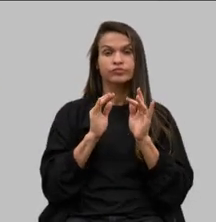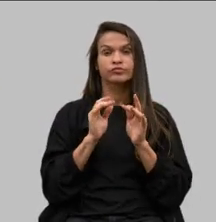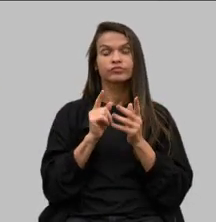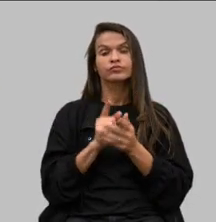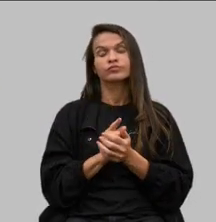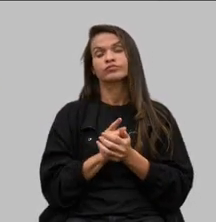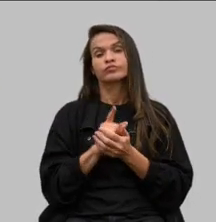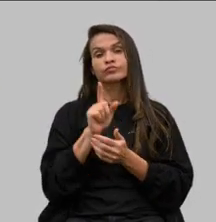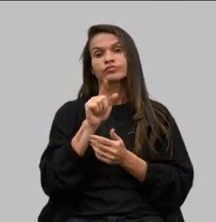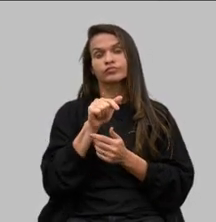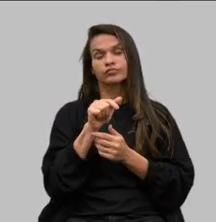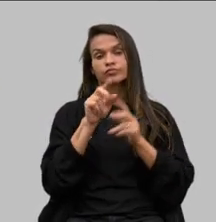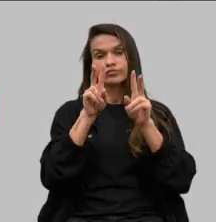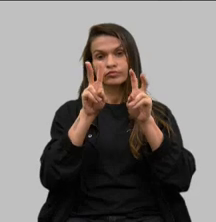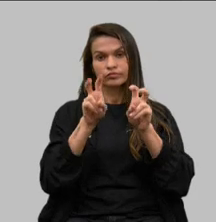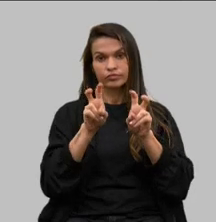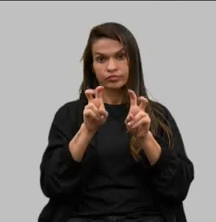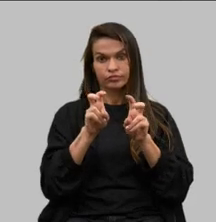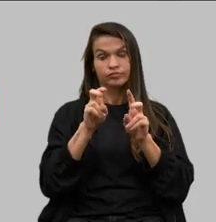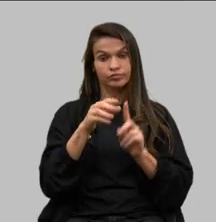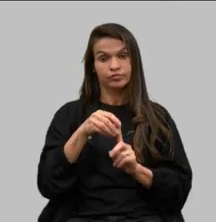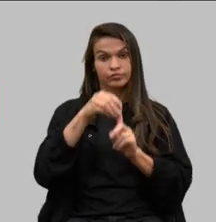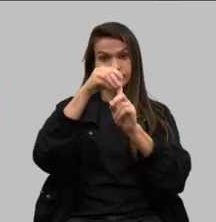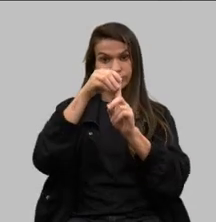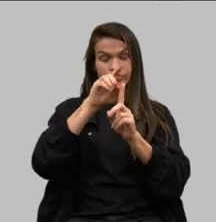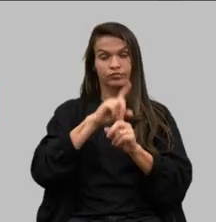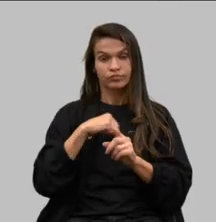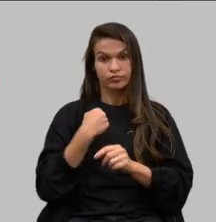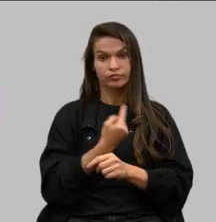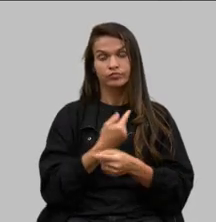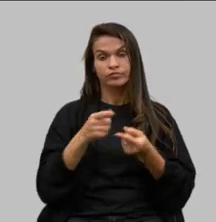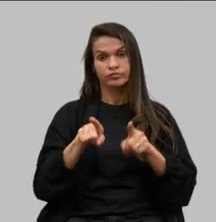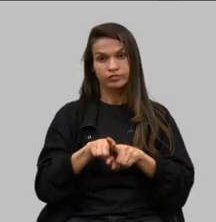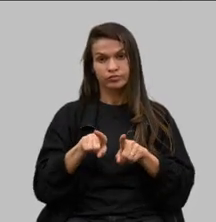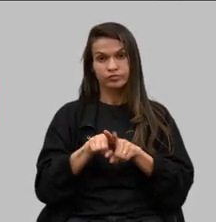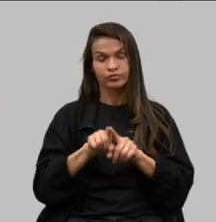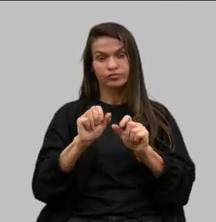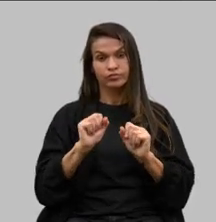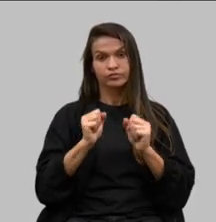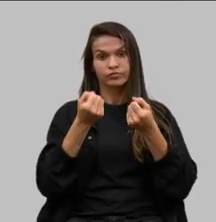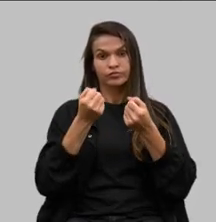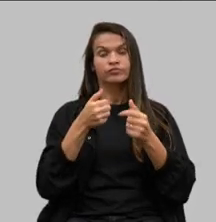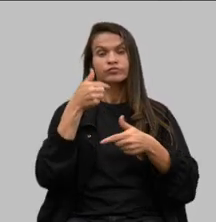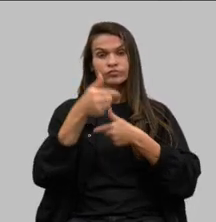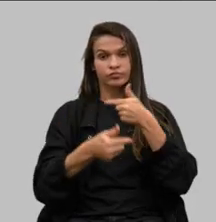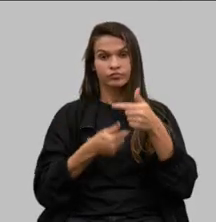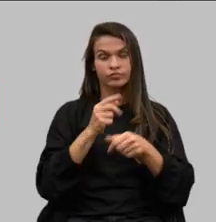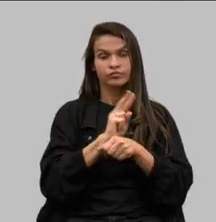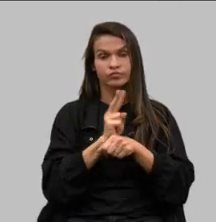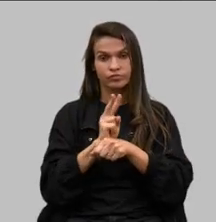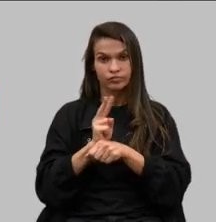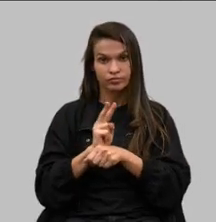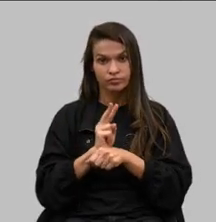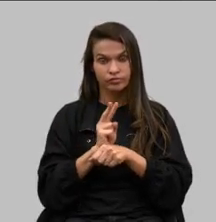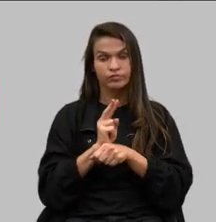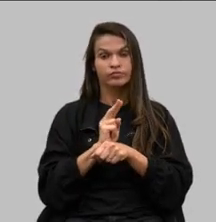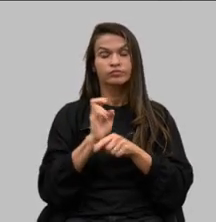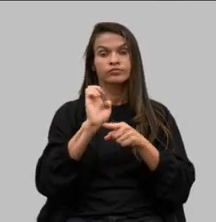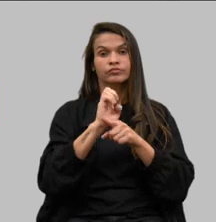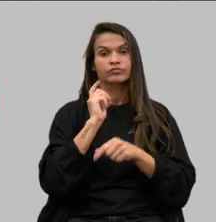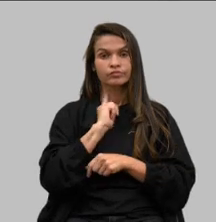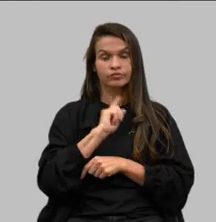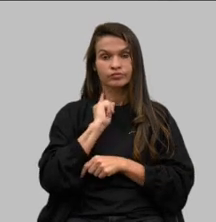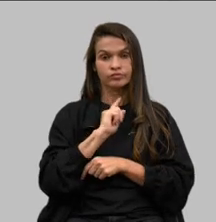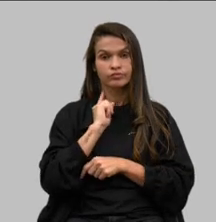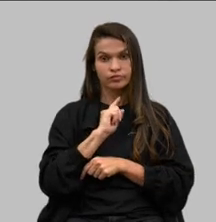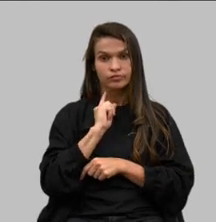eh um tema Prior ário para nós também o reforço da atividade de fiscalização no estado de Minas